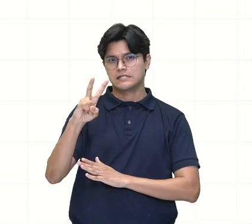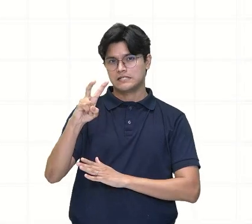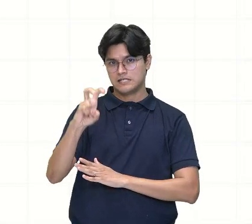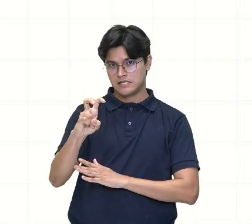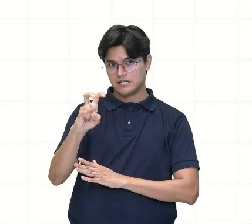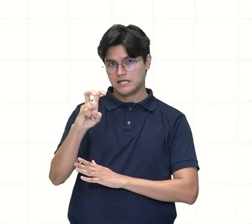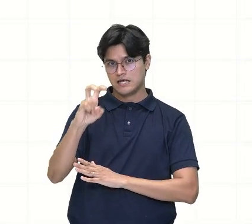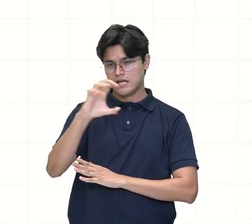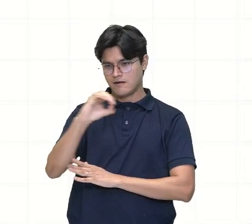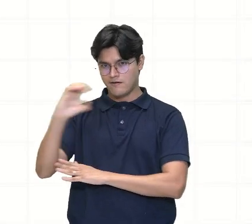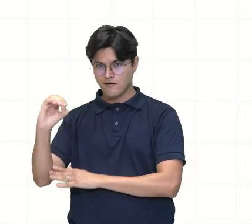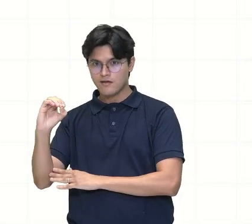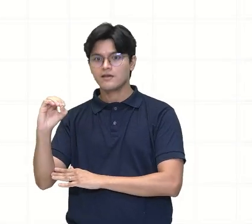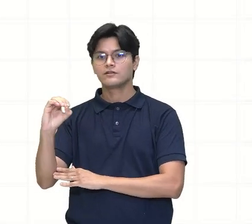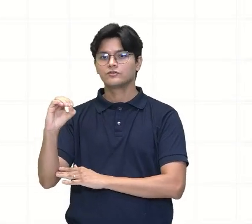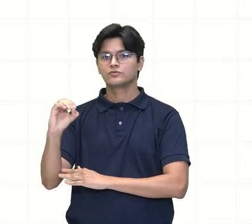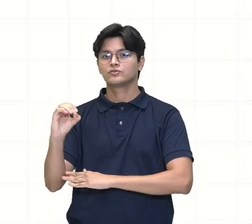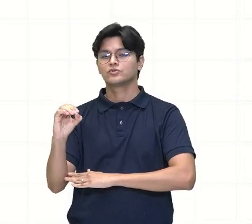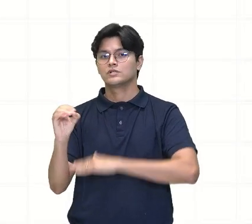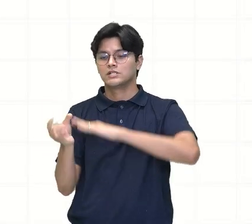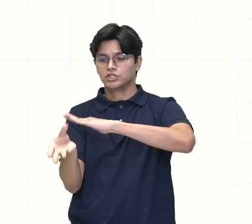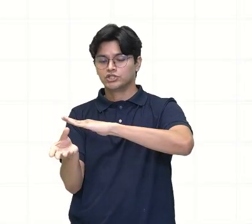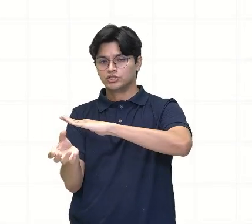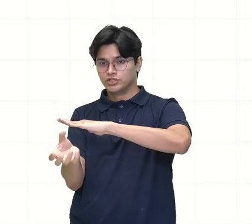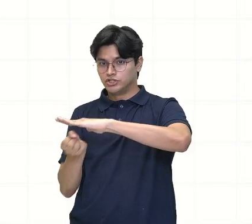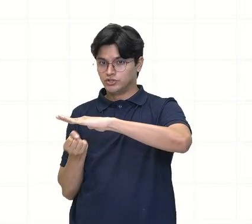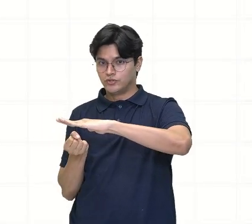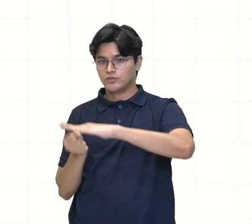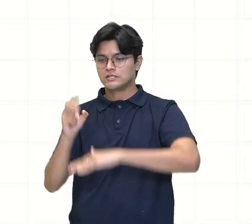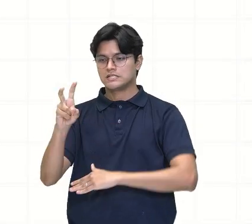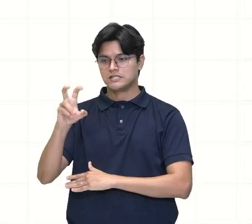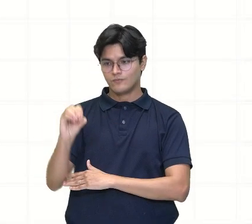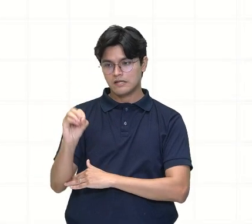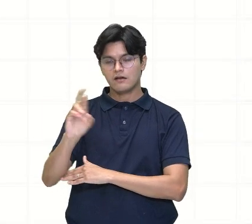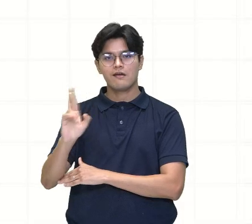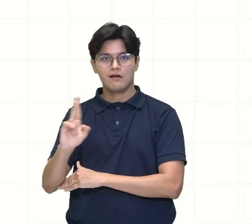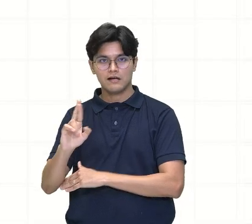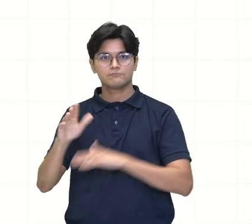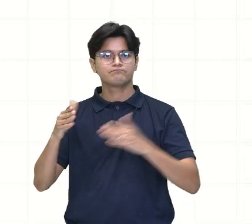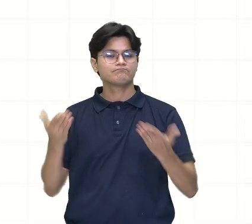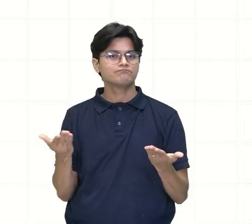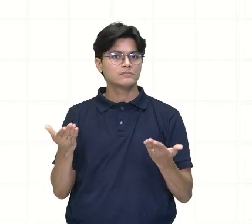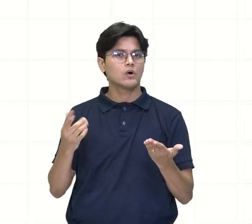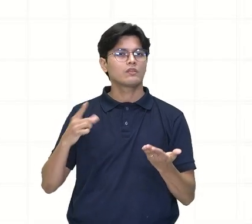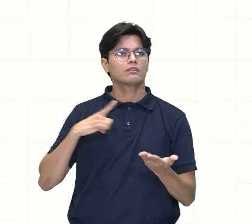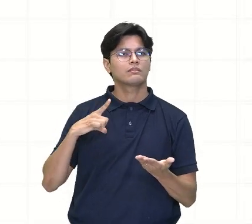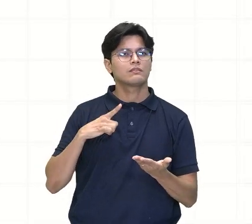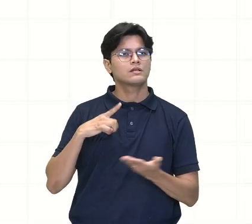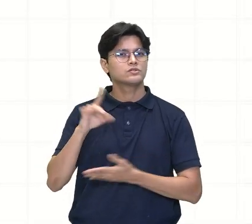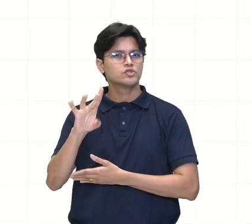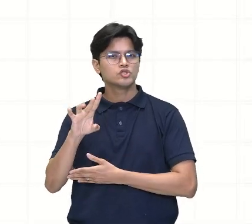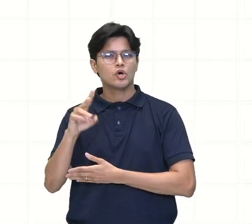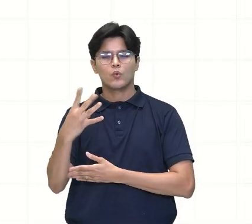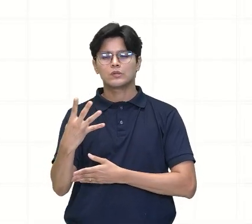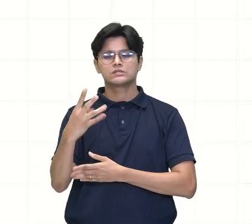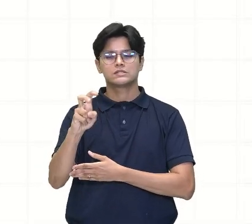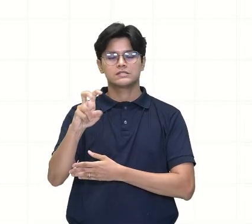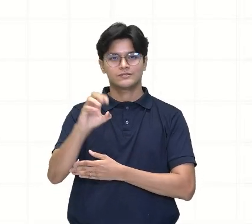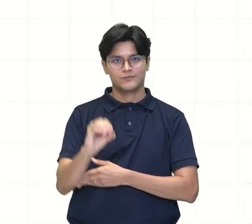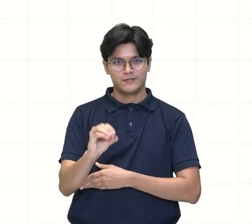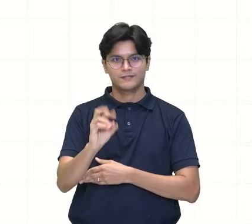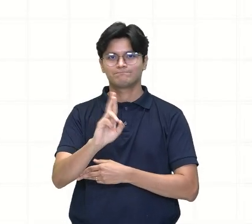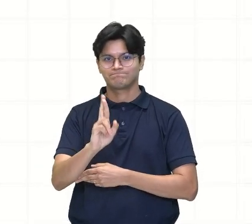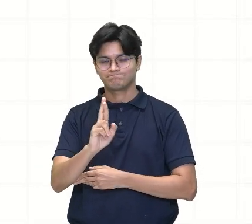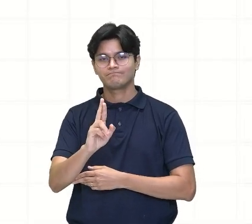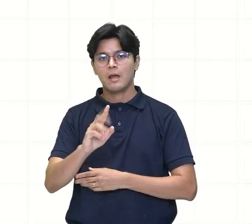com 450. Mas olha só o que veio acontecer aqui no dia 5 de janeiro.